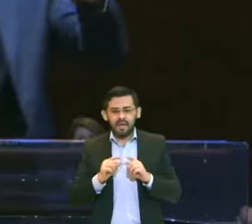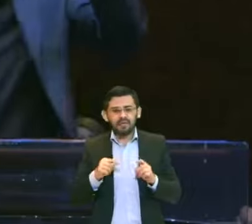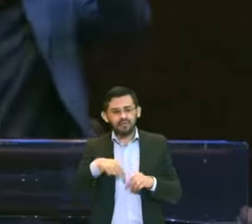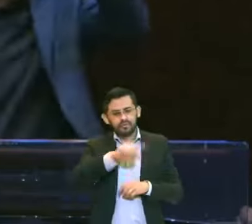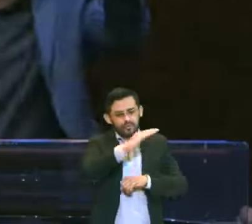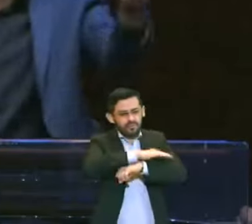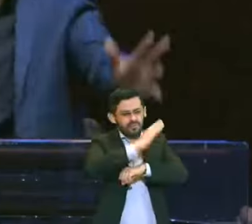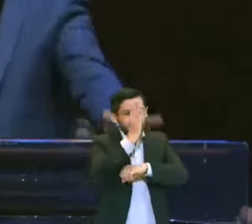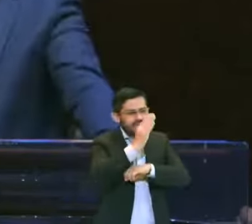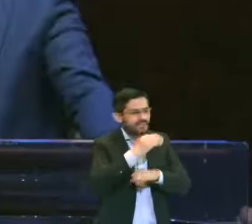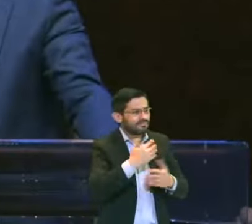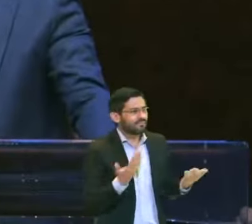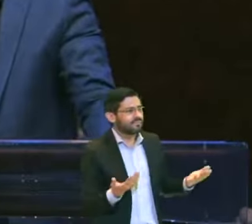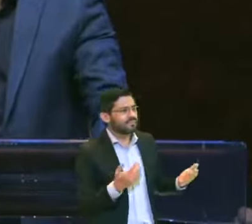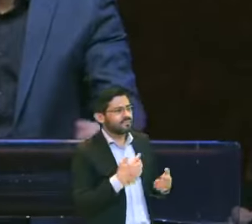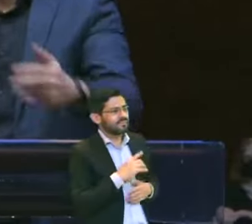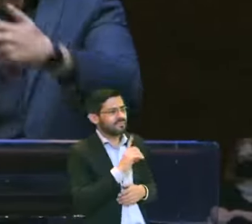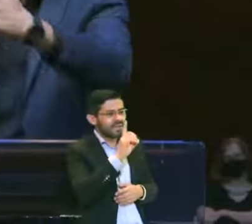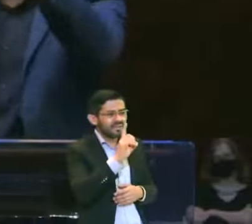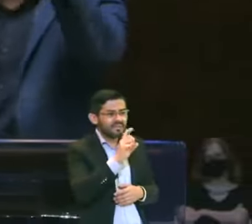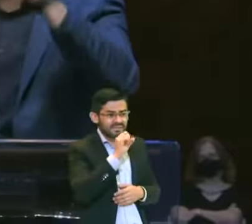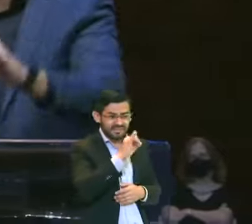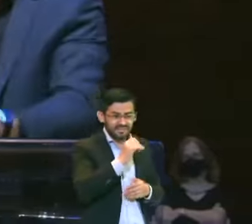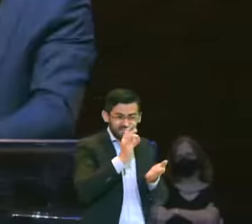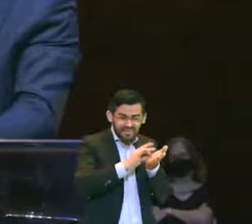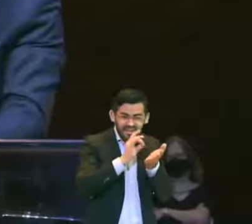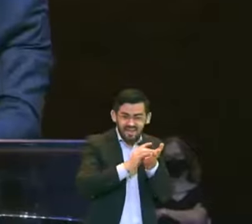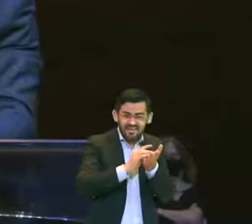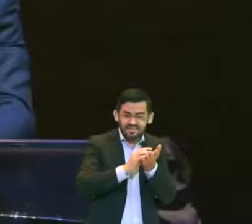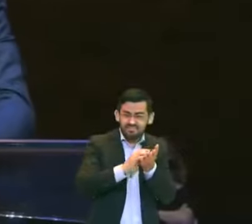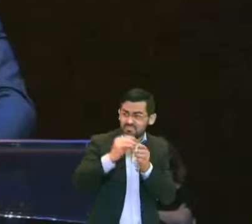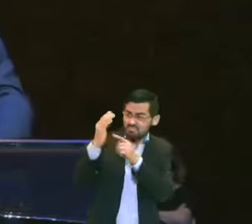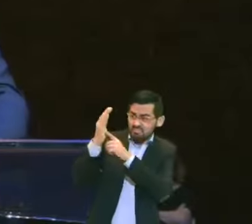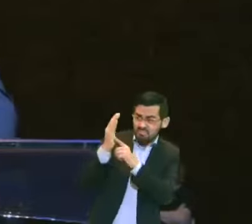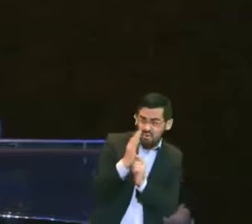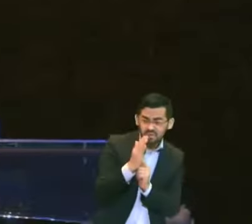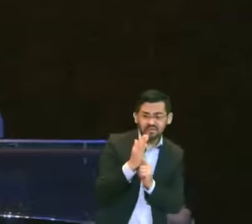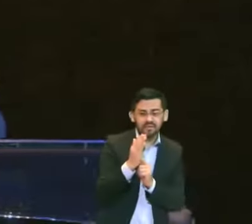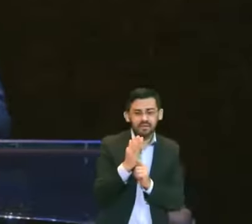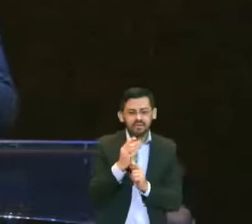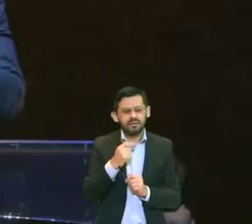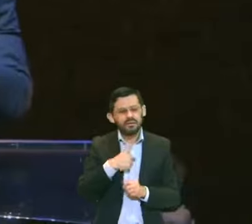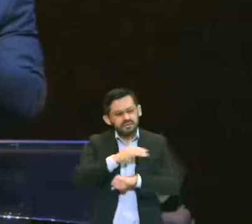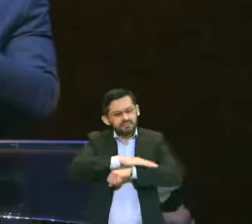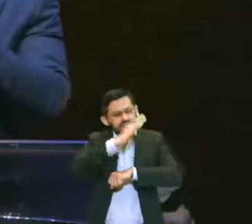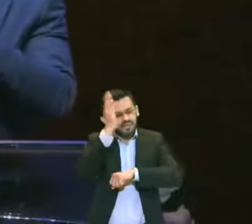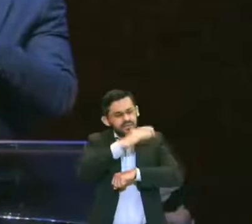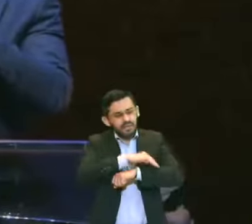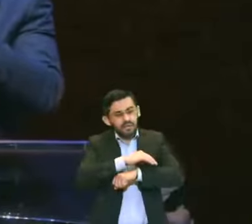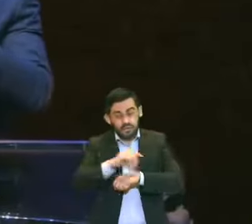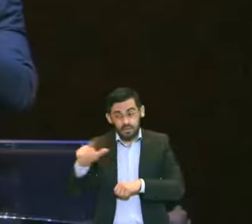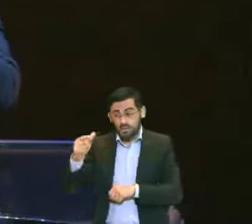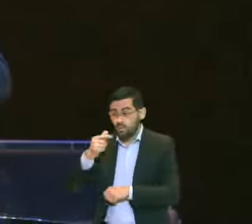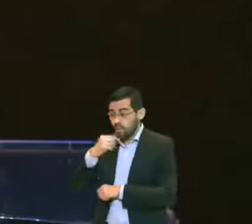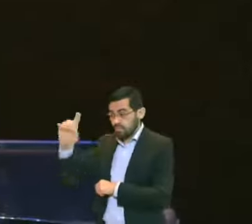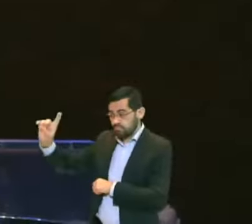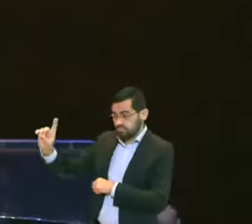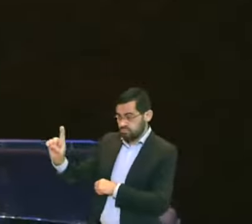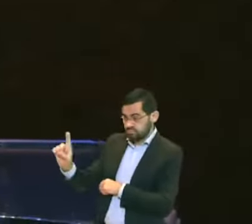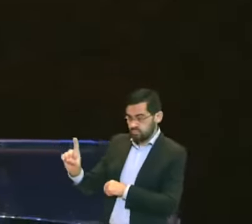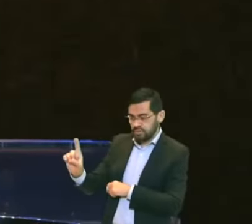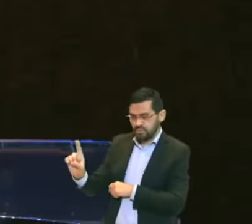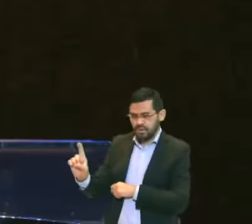para a janela e falei, Deus, se é do Senhor, faz alguma coisa acontecer. E aí estava ali na janela, o Laurinho falou para mim, Michel, vai lá